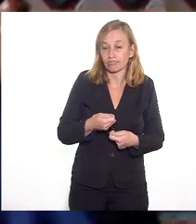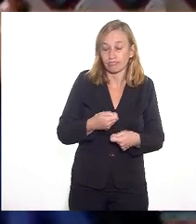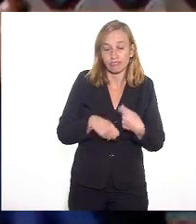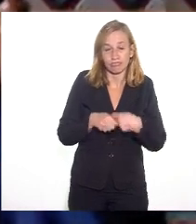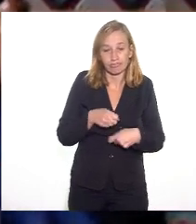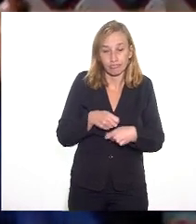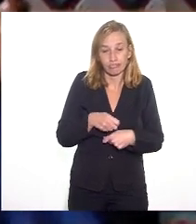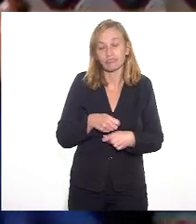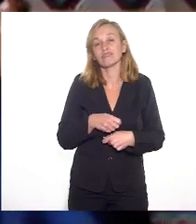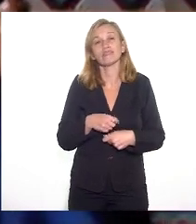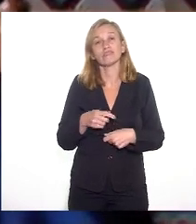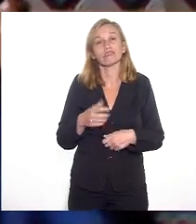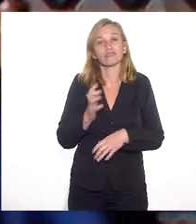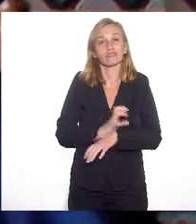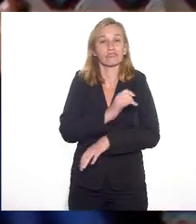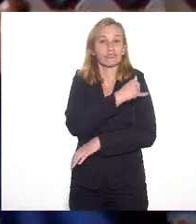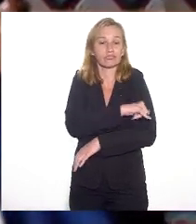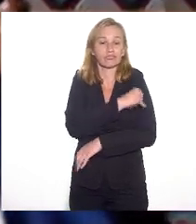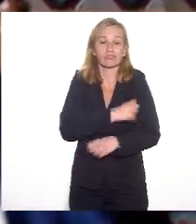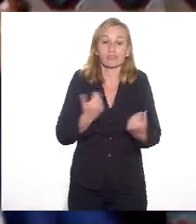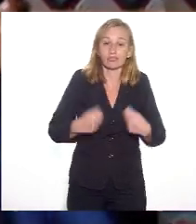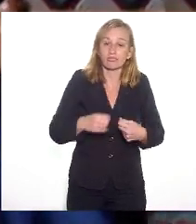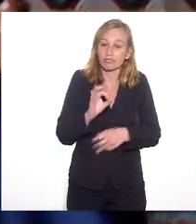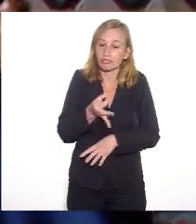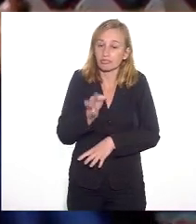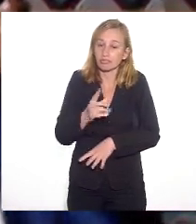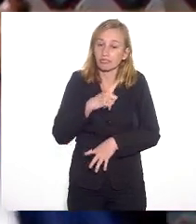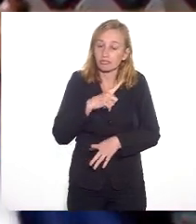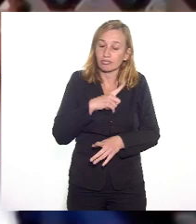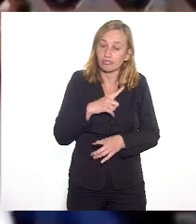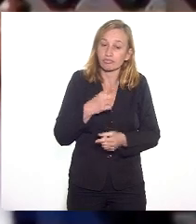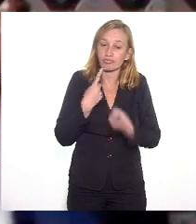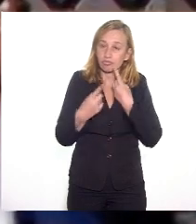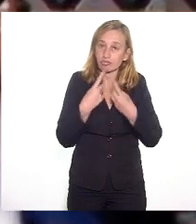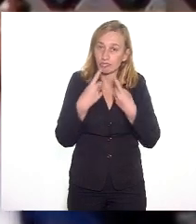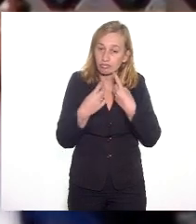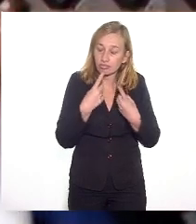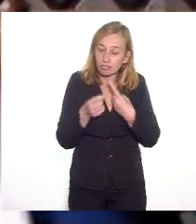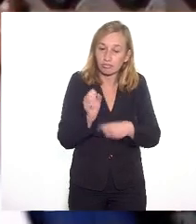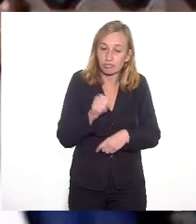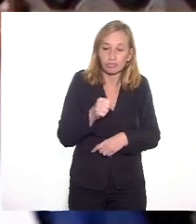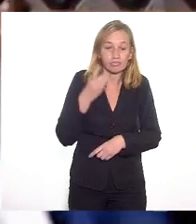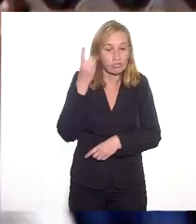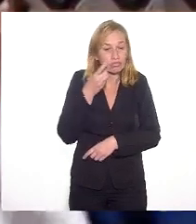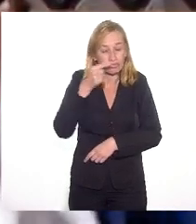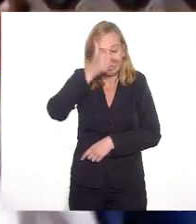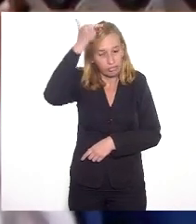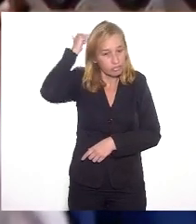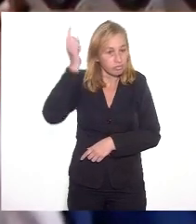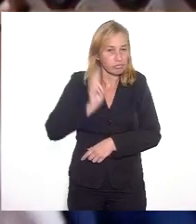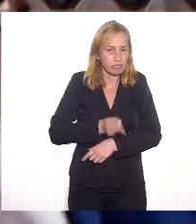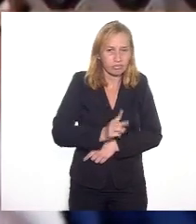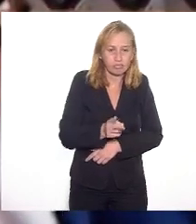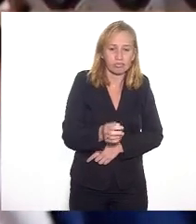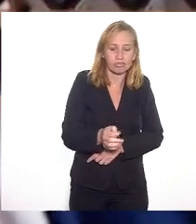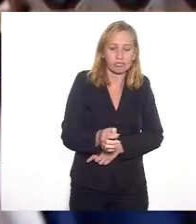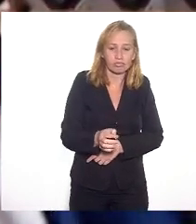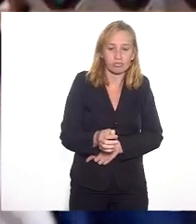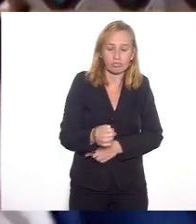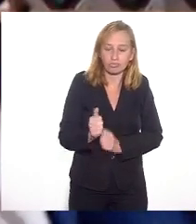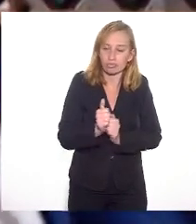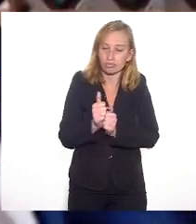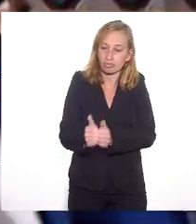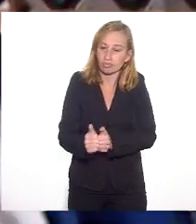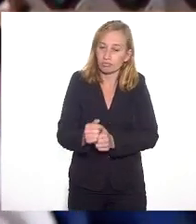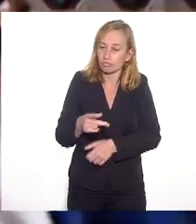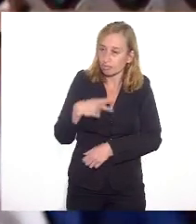do Rio de Janeiro. A gente precisa garantir, provocar um debate. Acho que o deputado Luiz Paulo sempre, a gente acompanha